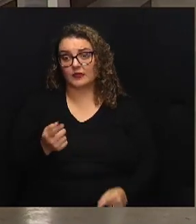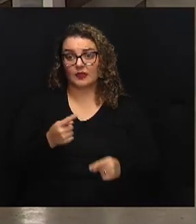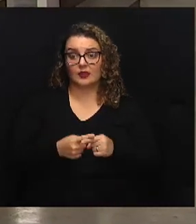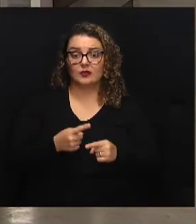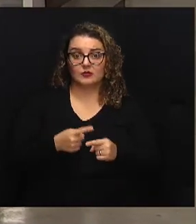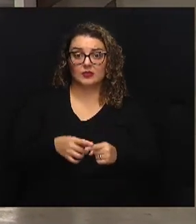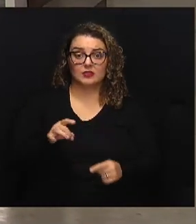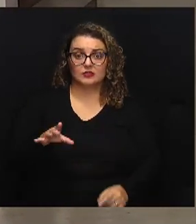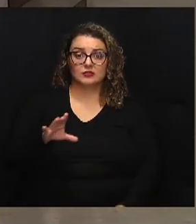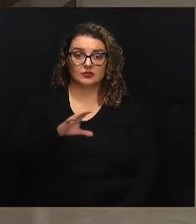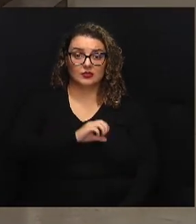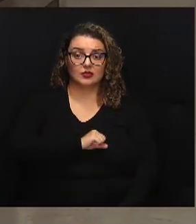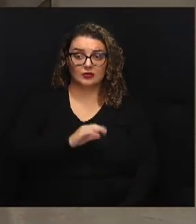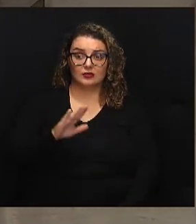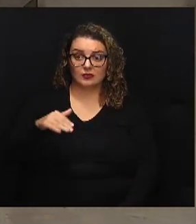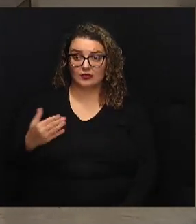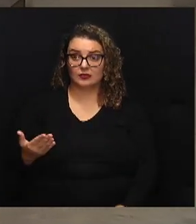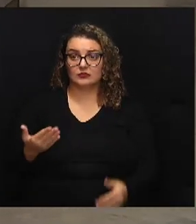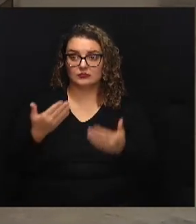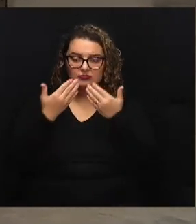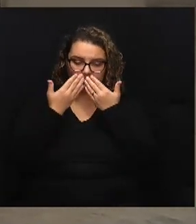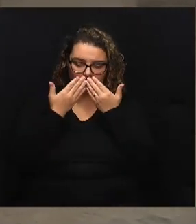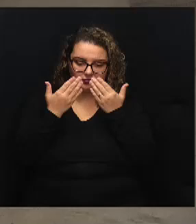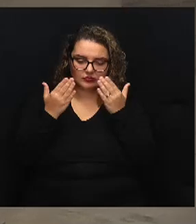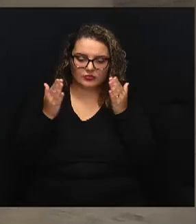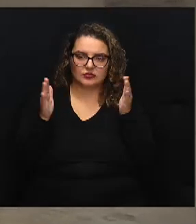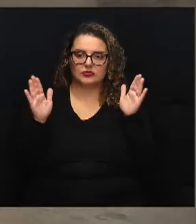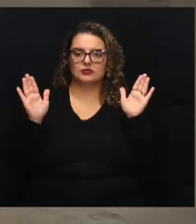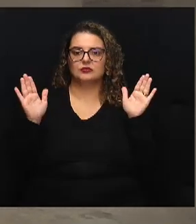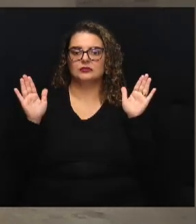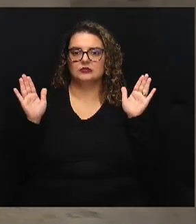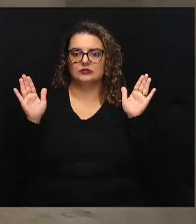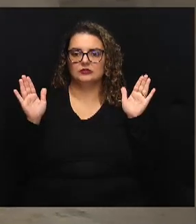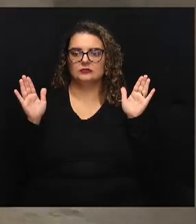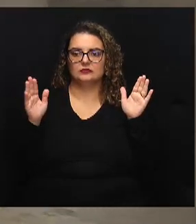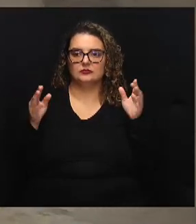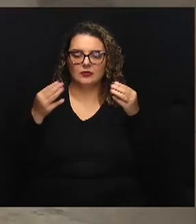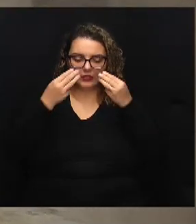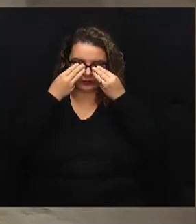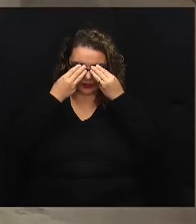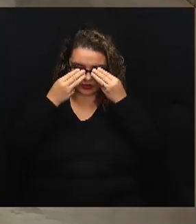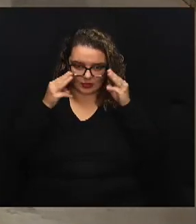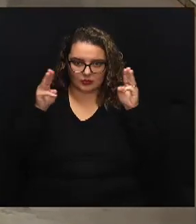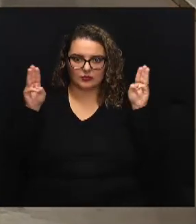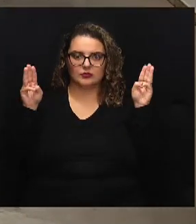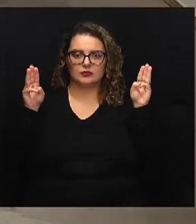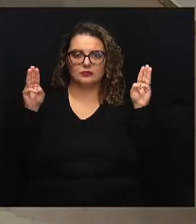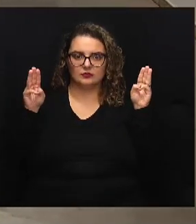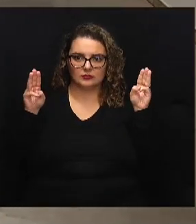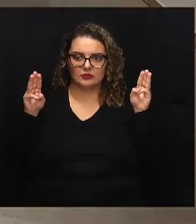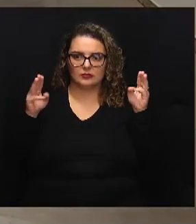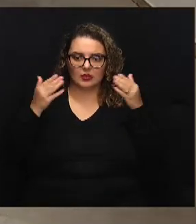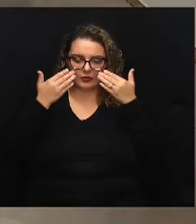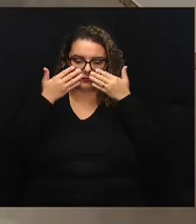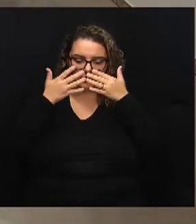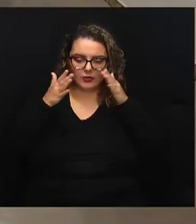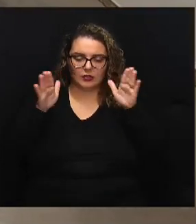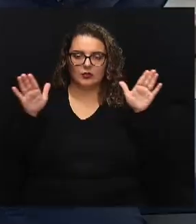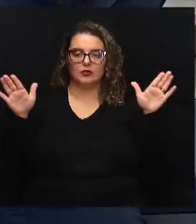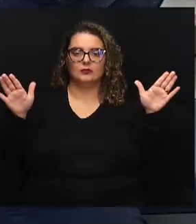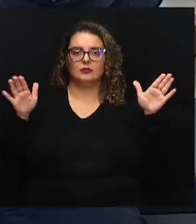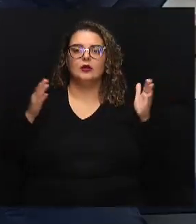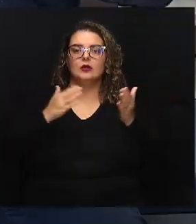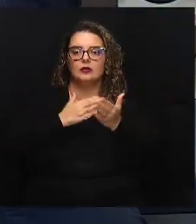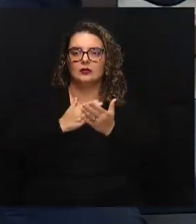só gosta quando você abre a tua mente para aquilo lá, abre os teus horizontes, então você passa a